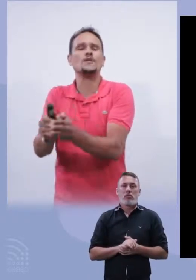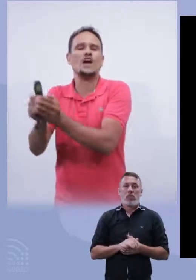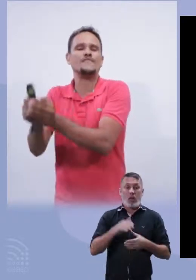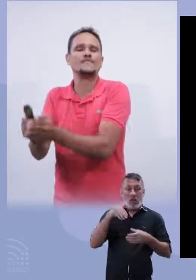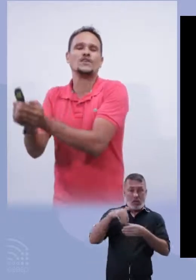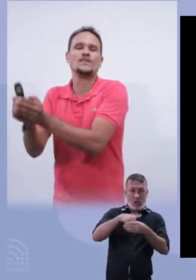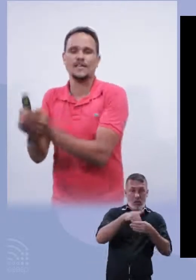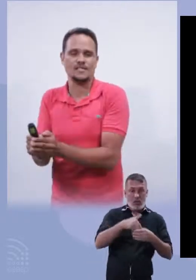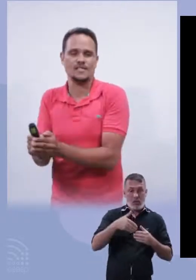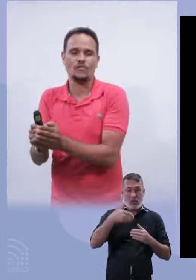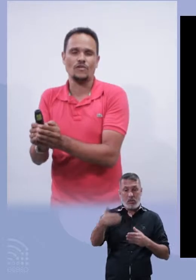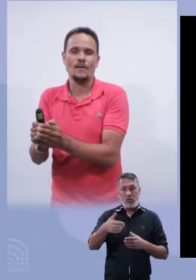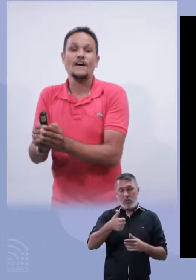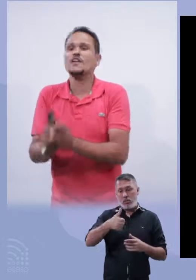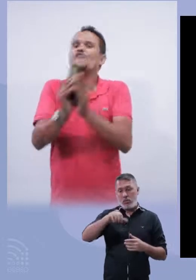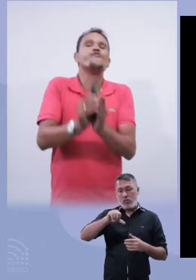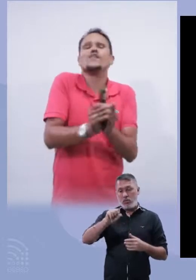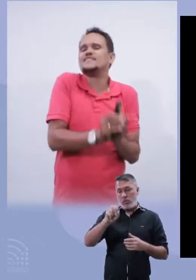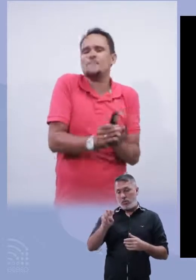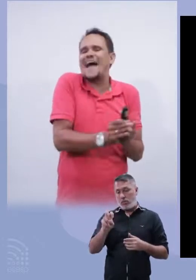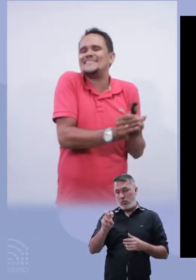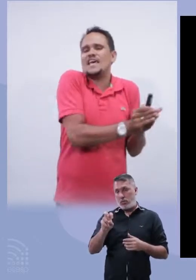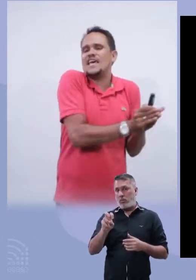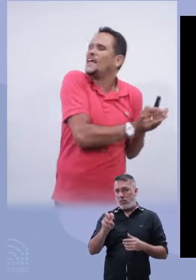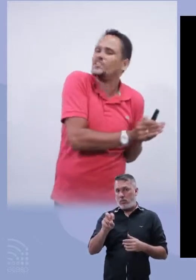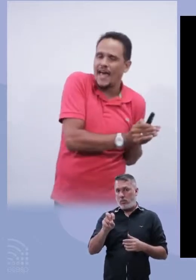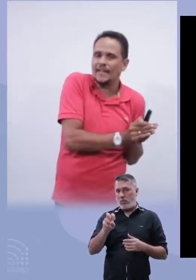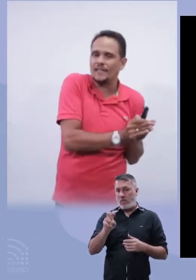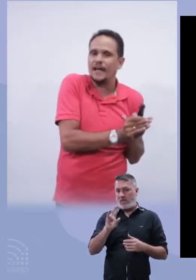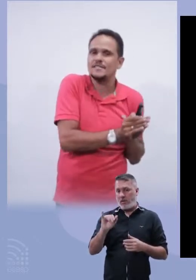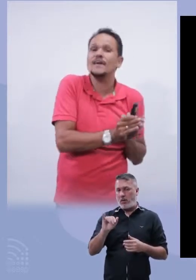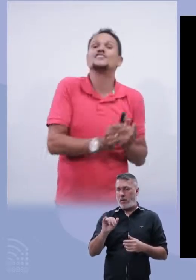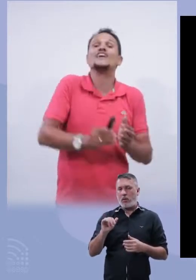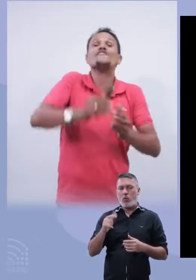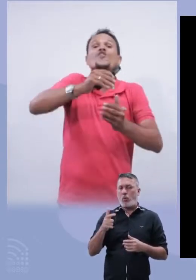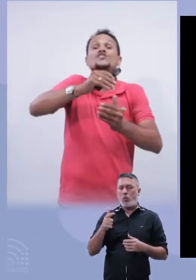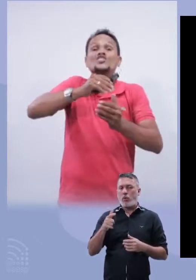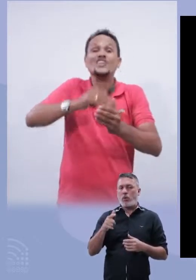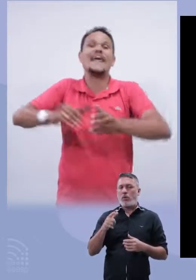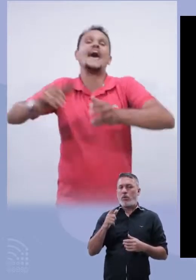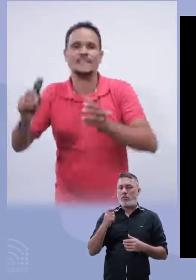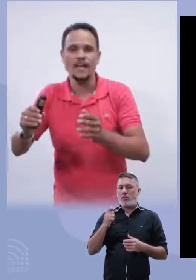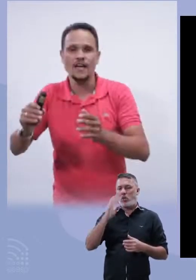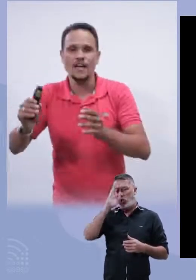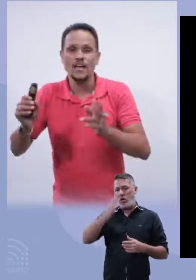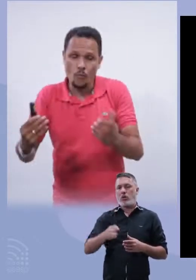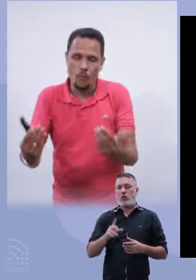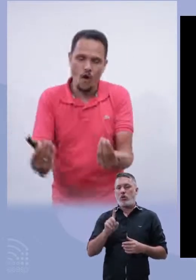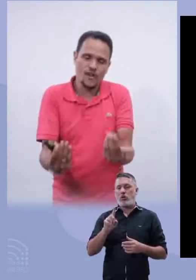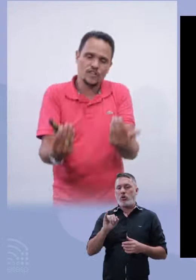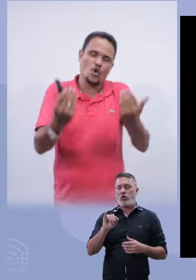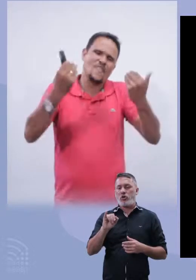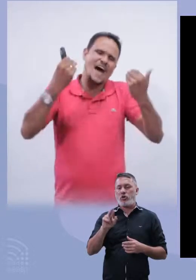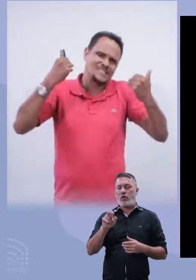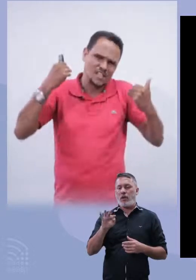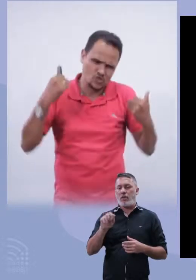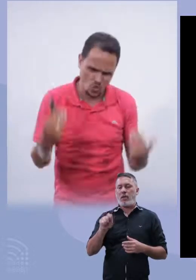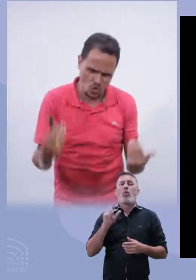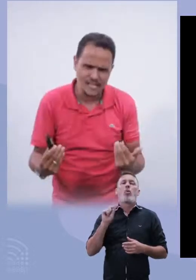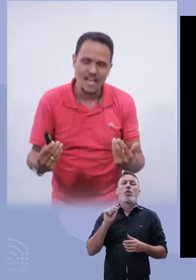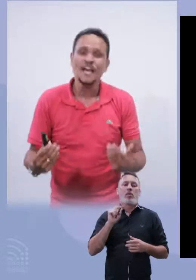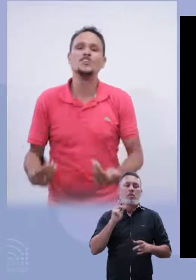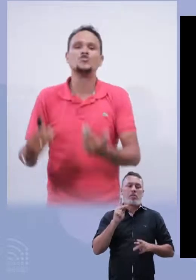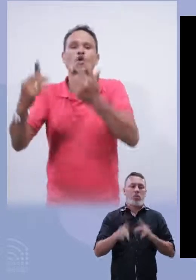eleições de 1985 não fossem mais indiretas, já fosse direta, que o povo retornasse